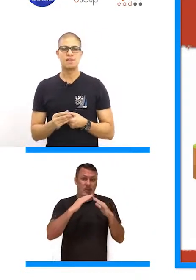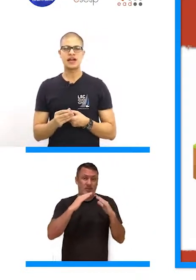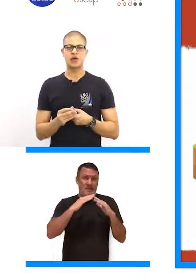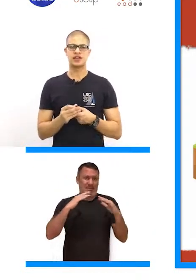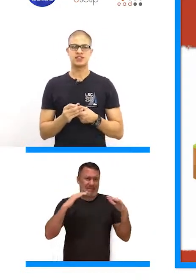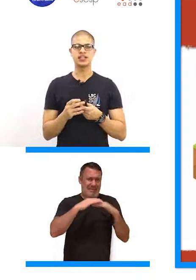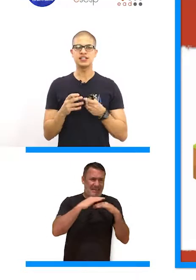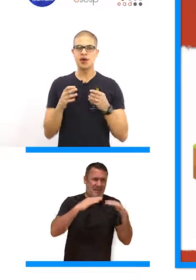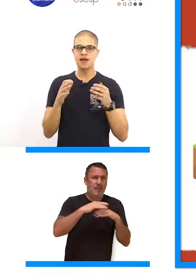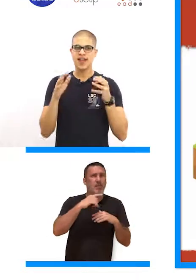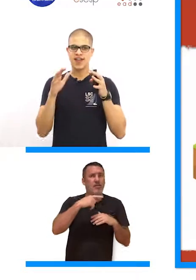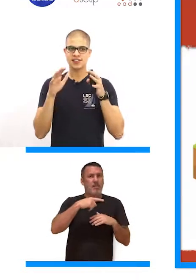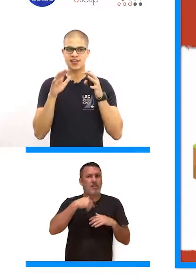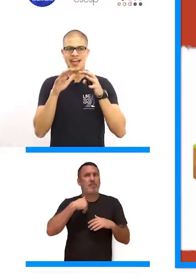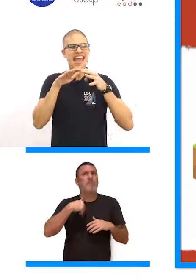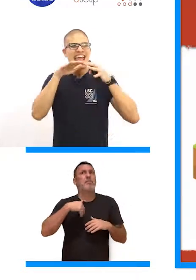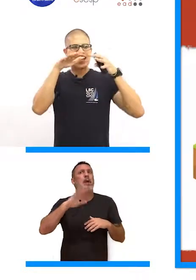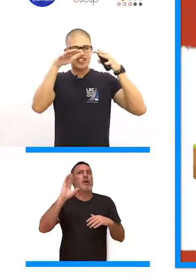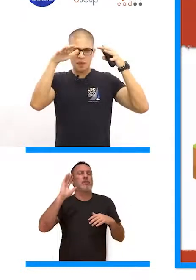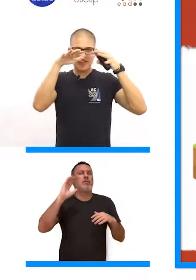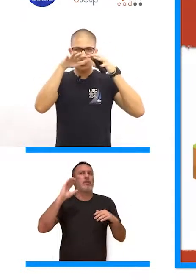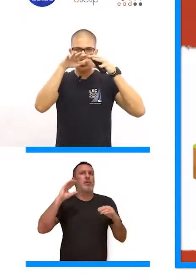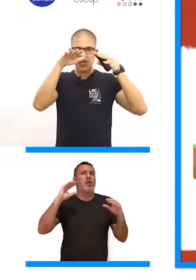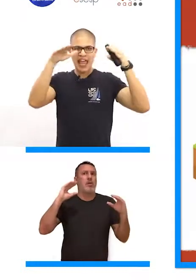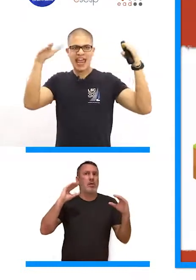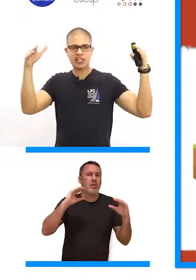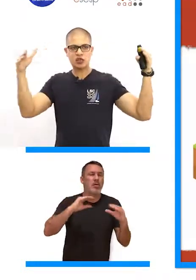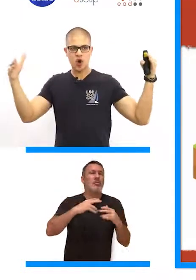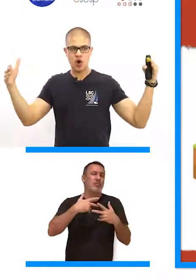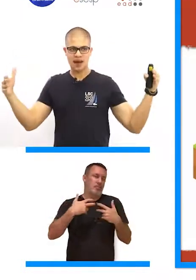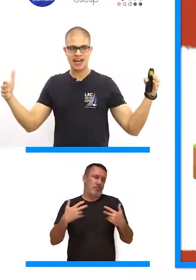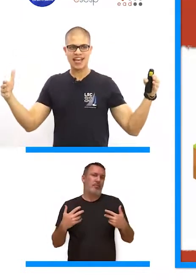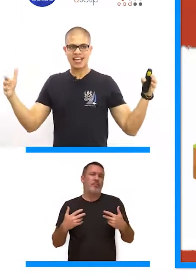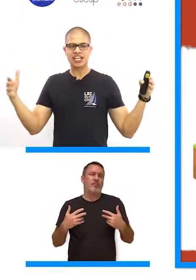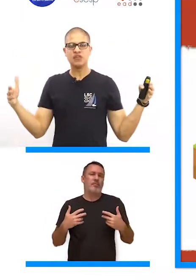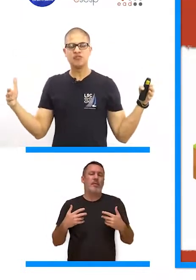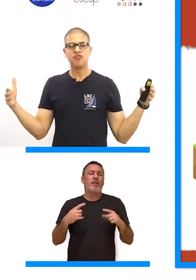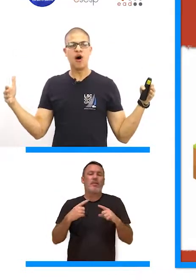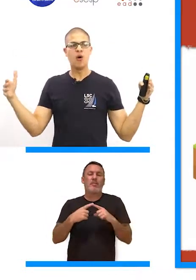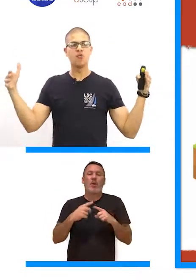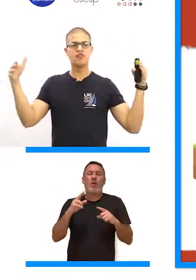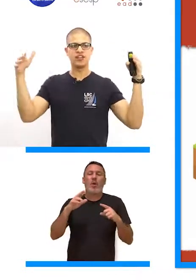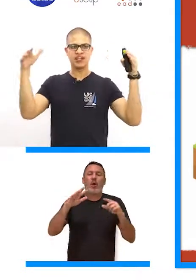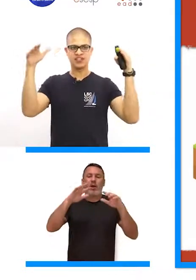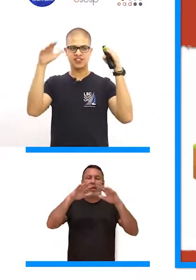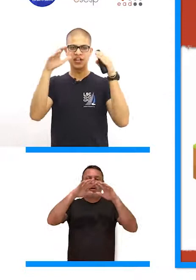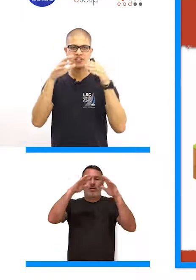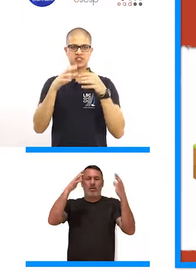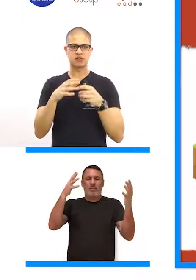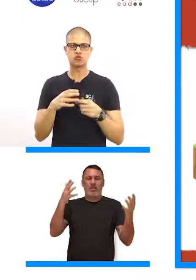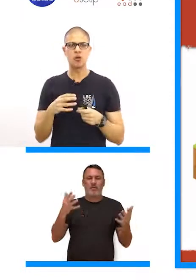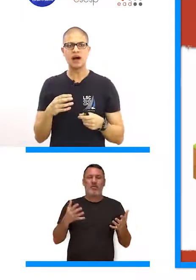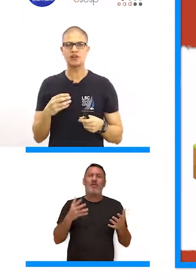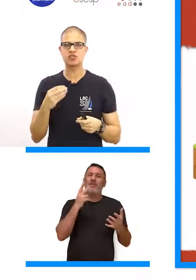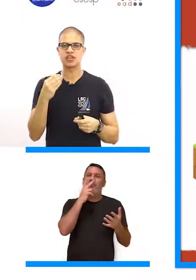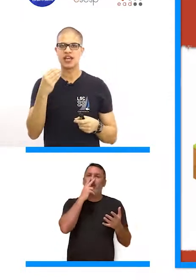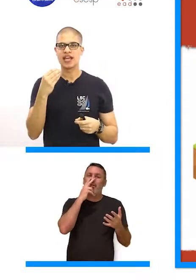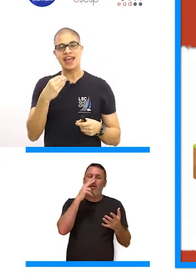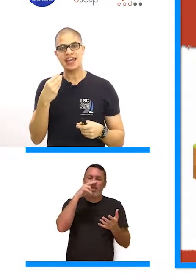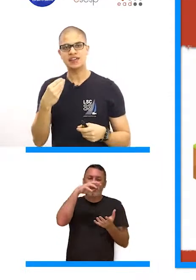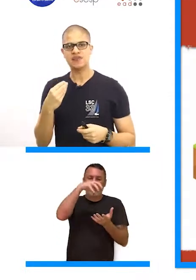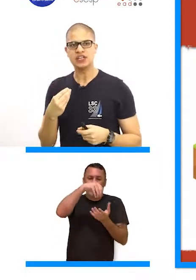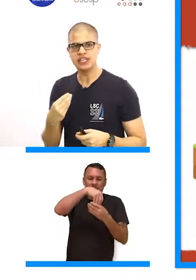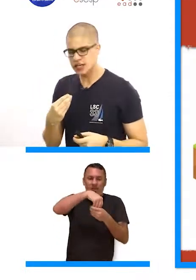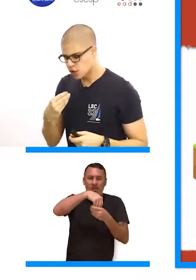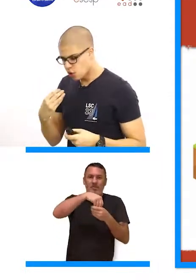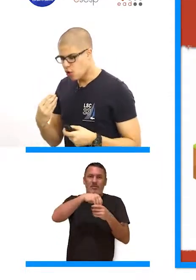temperaturas maiores. Então, essa espécie de redoma que envolve esses grandes centros urbanos